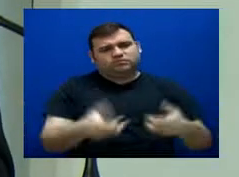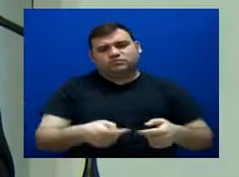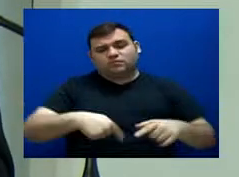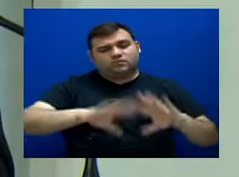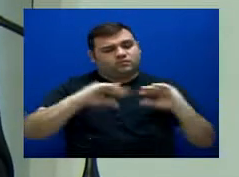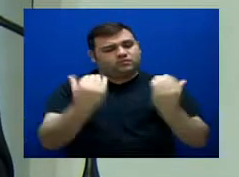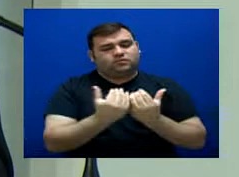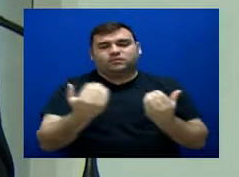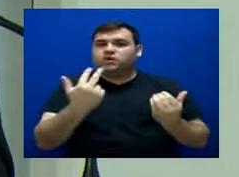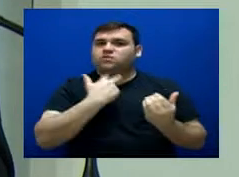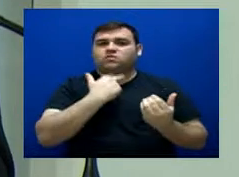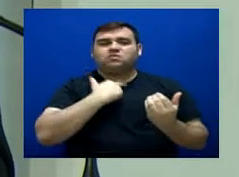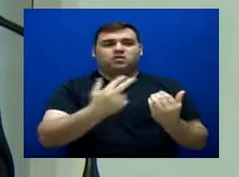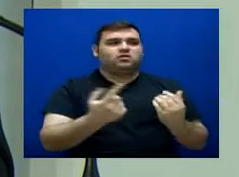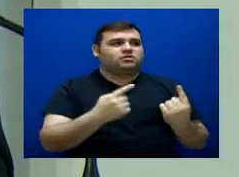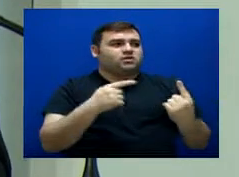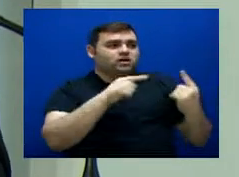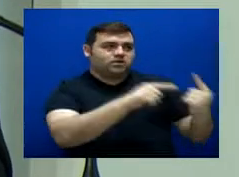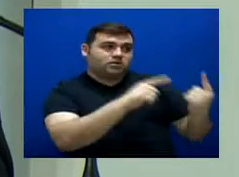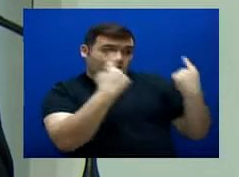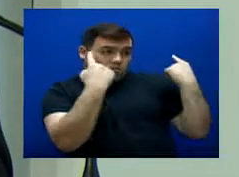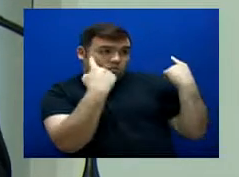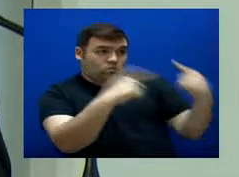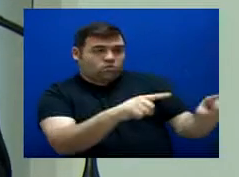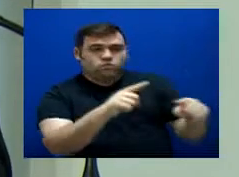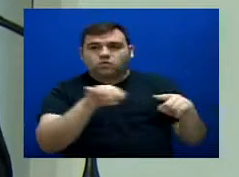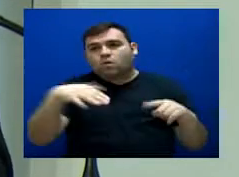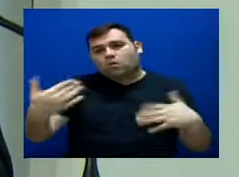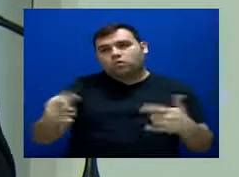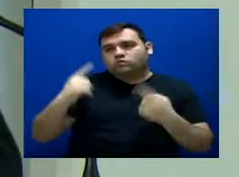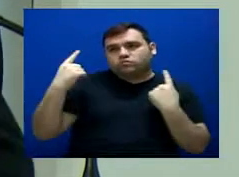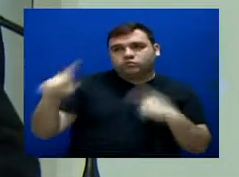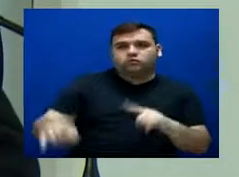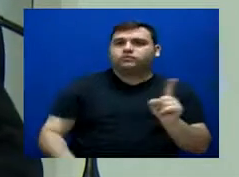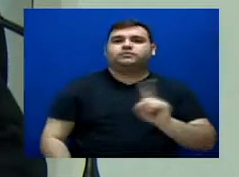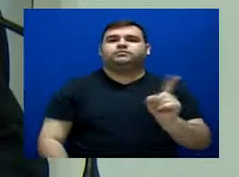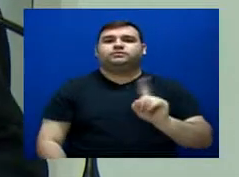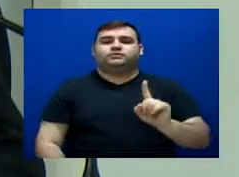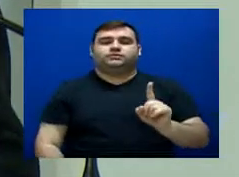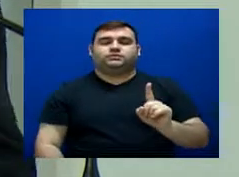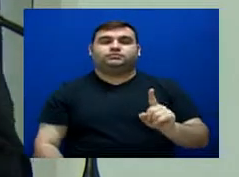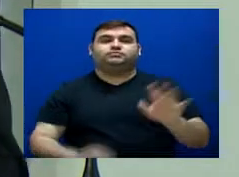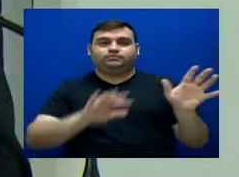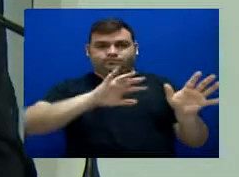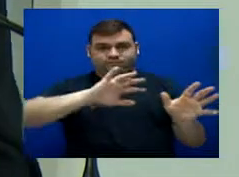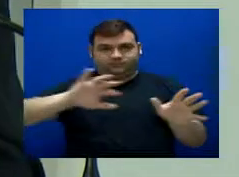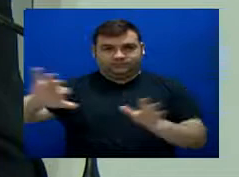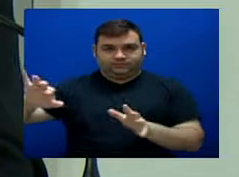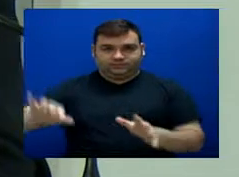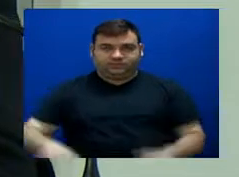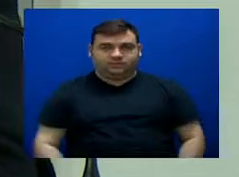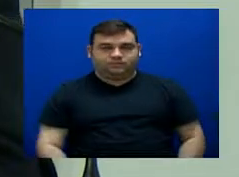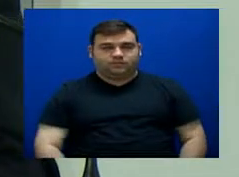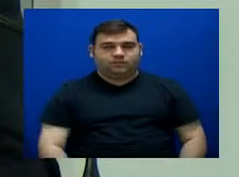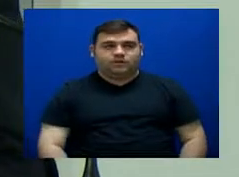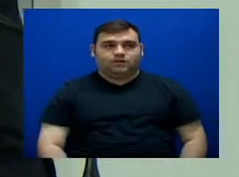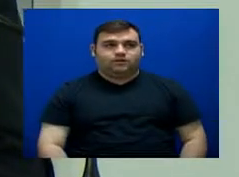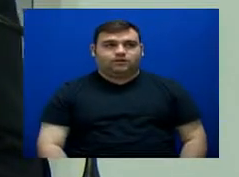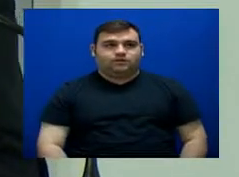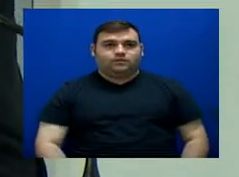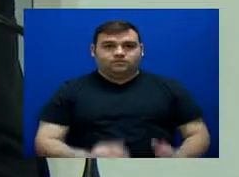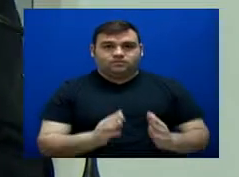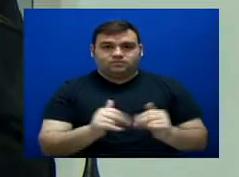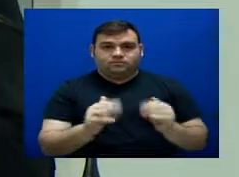não pode ser usada para difamar essa ou aquela religião. Queria, senhor presidente,